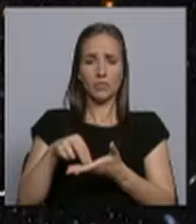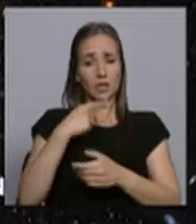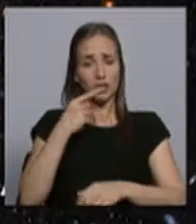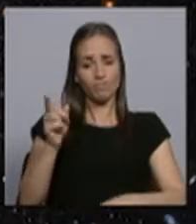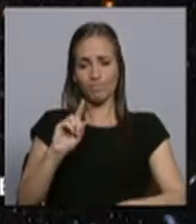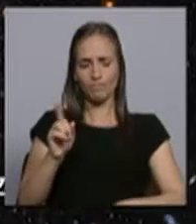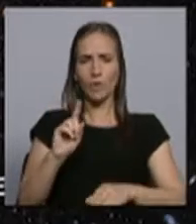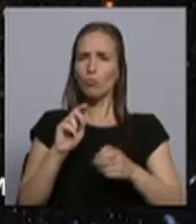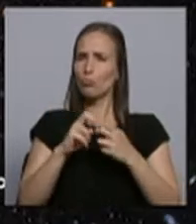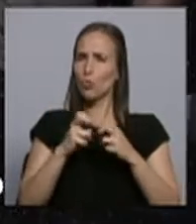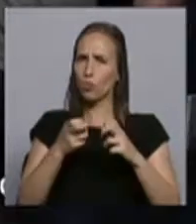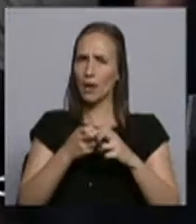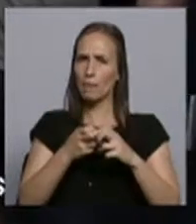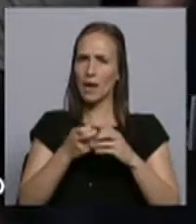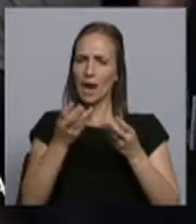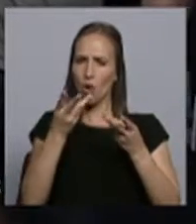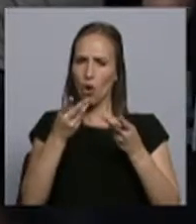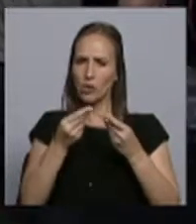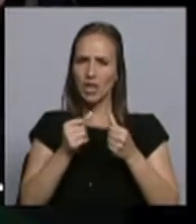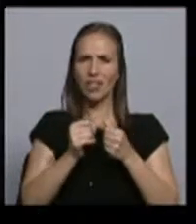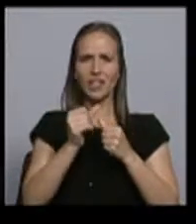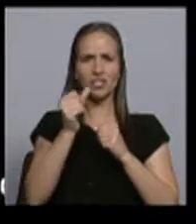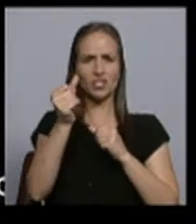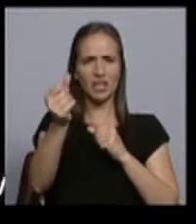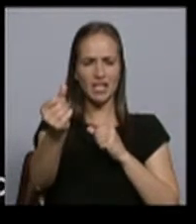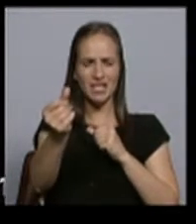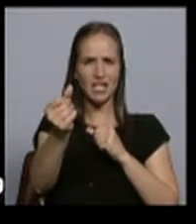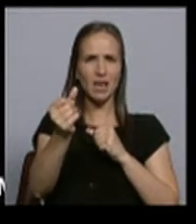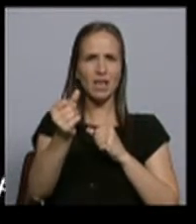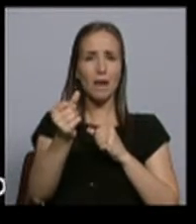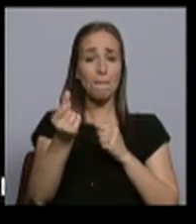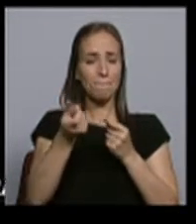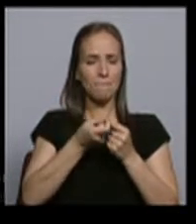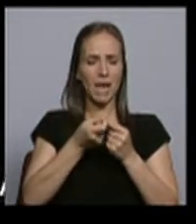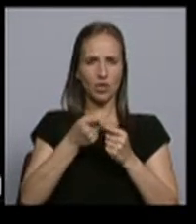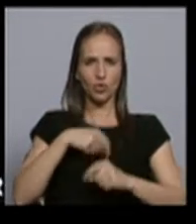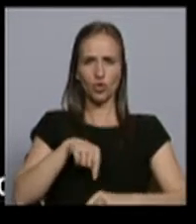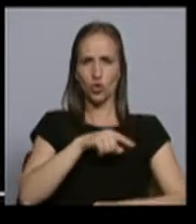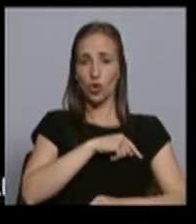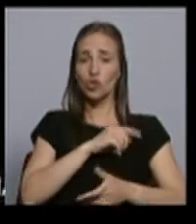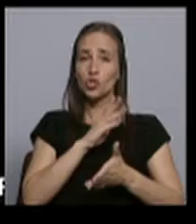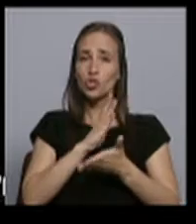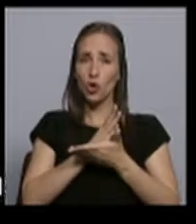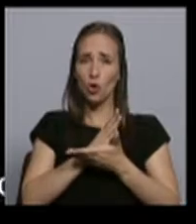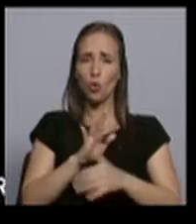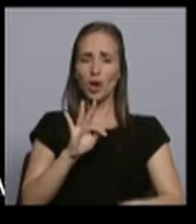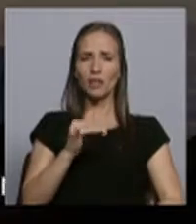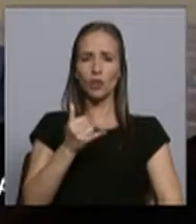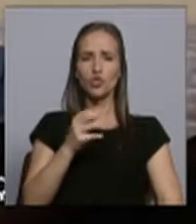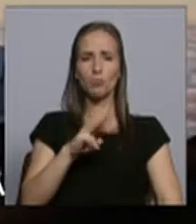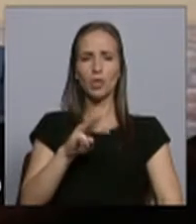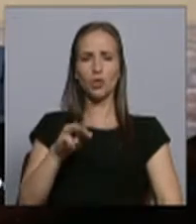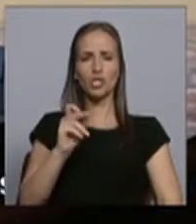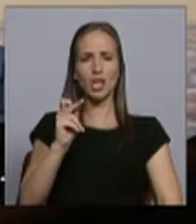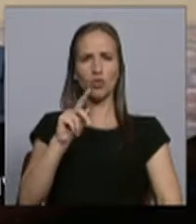no cálculo da distância que nós estamos nesta galáxia. A galáxia está muito mais próxima de nós, está apenas a cerca de 42 milhões de anos-luz, e